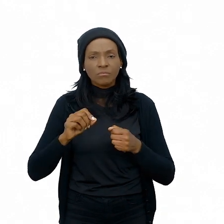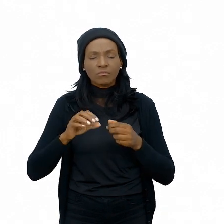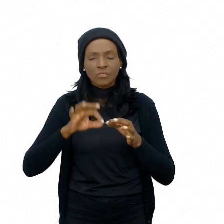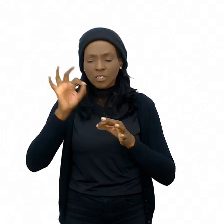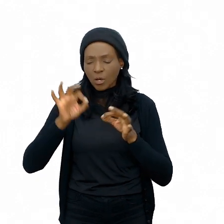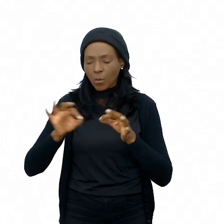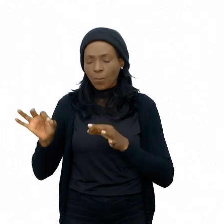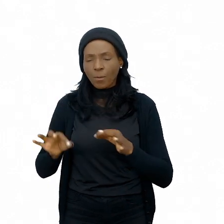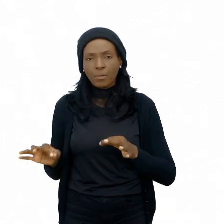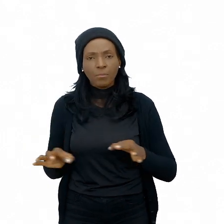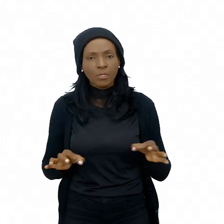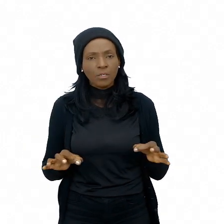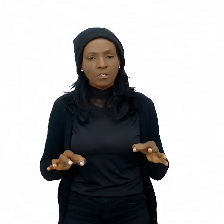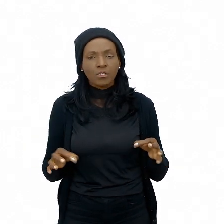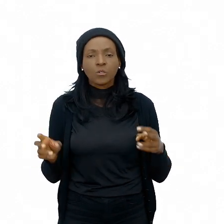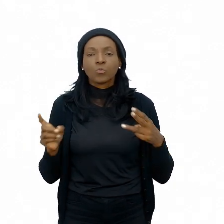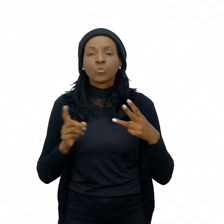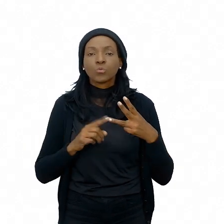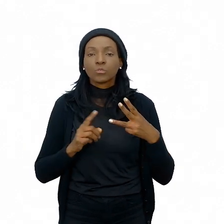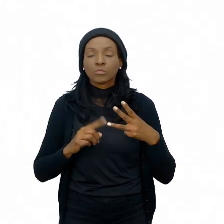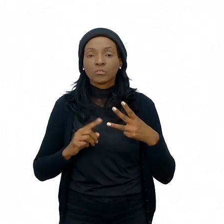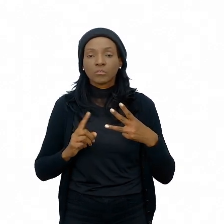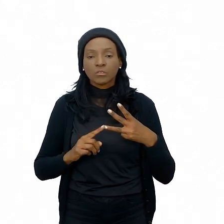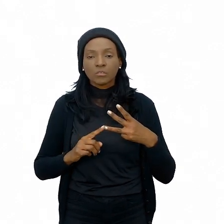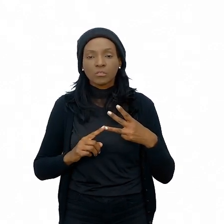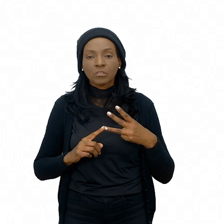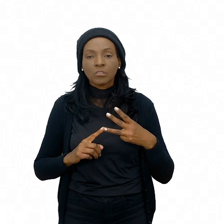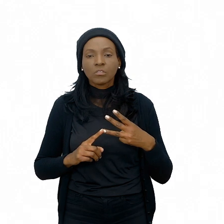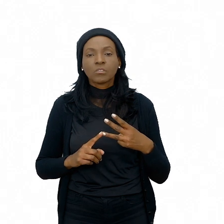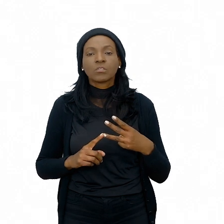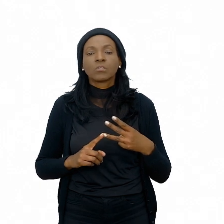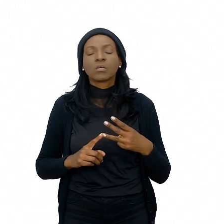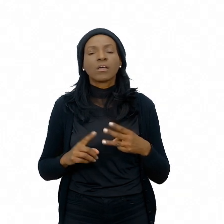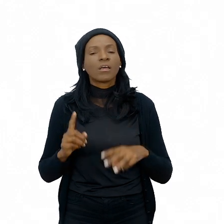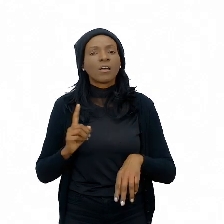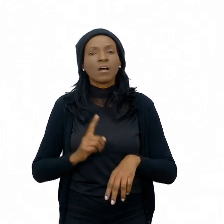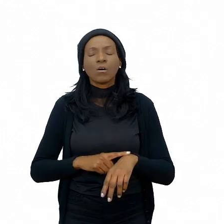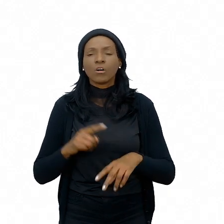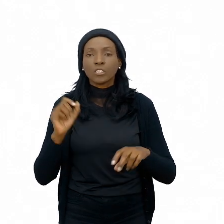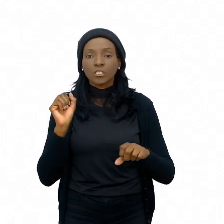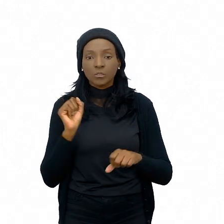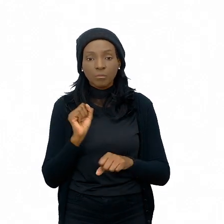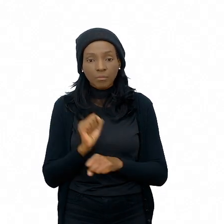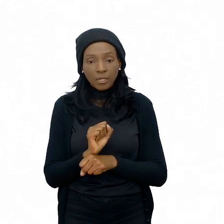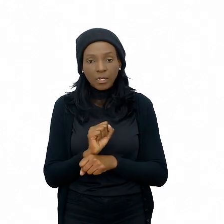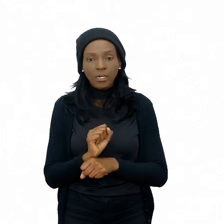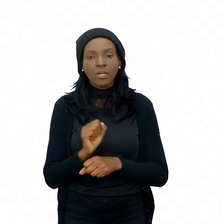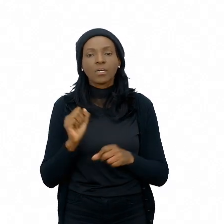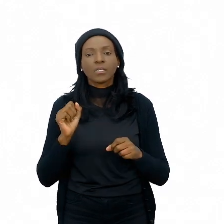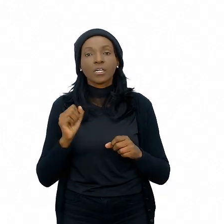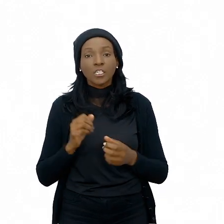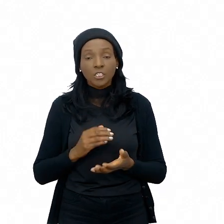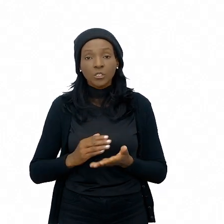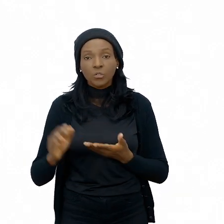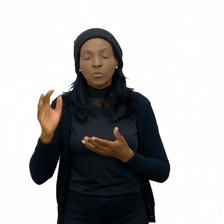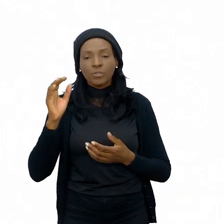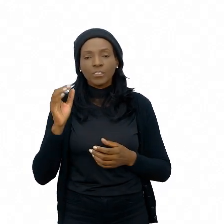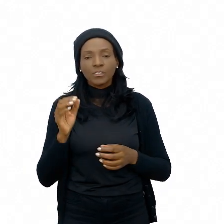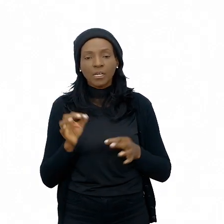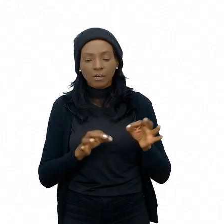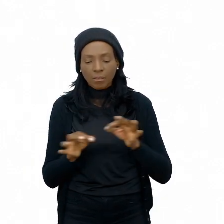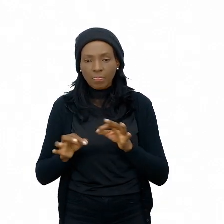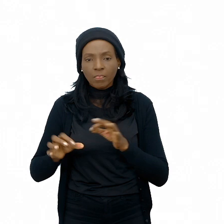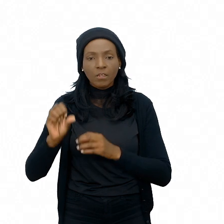mapeamento. Terceiro momento é o momento de nos debruçarmos sobre a construção da sondagem, ou